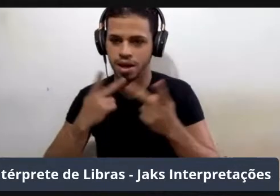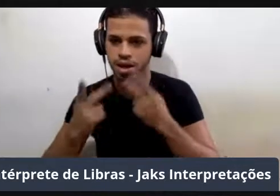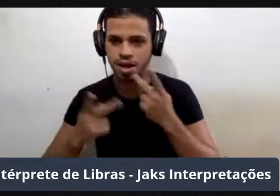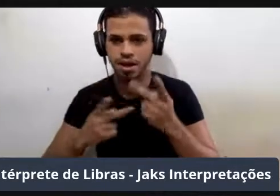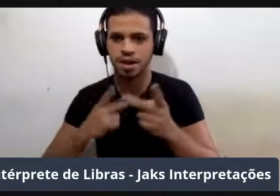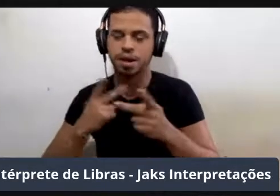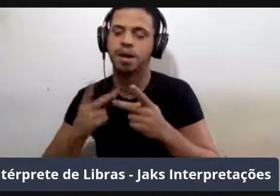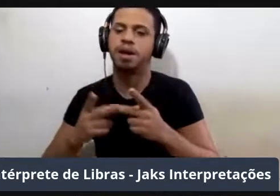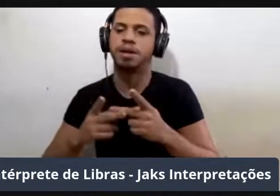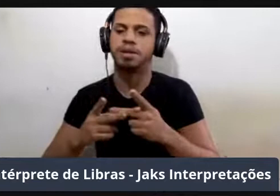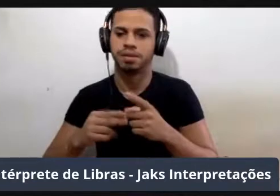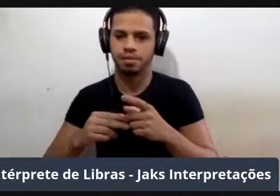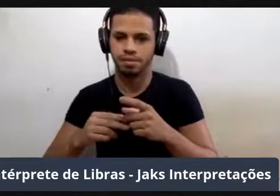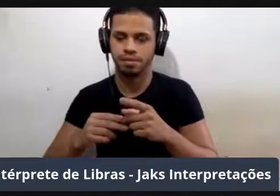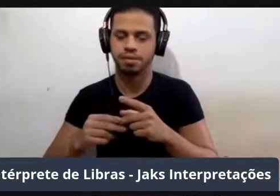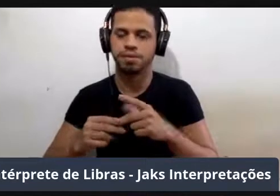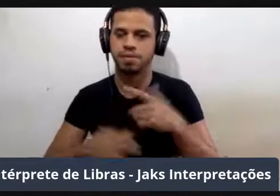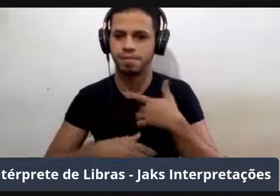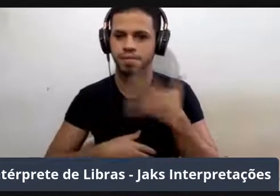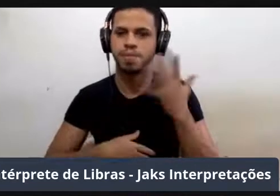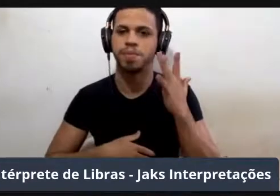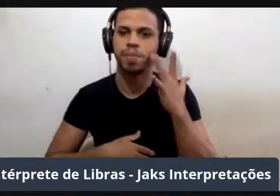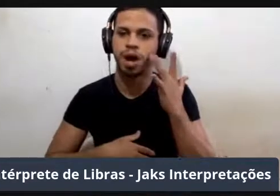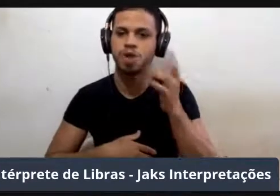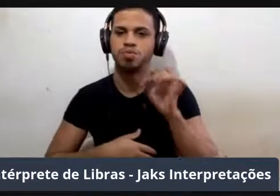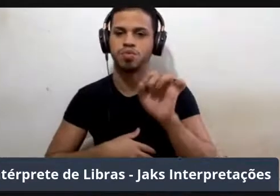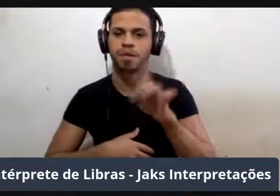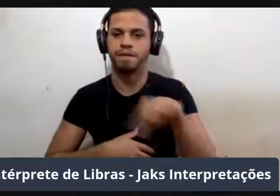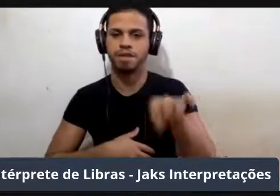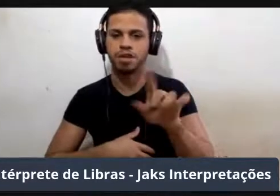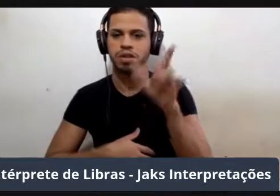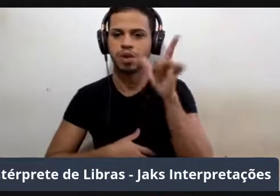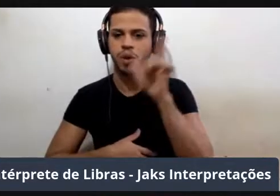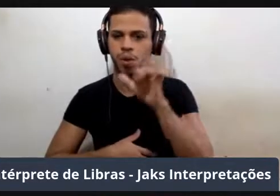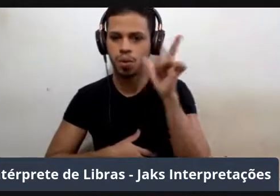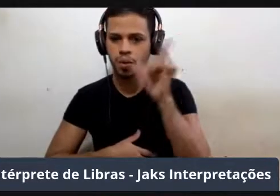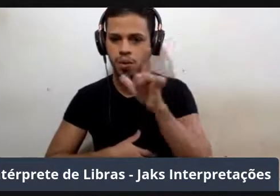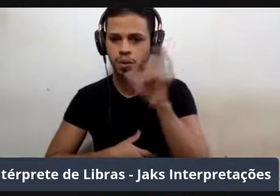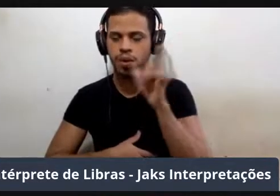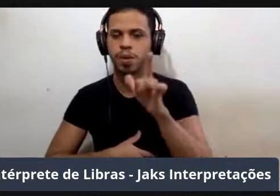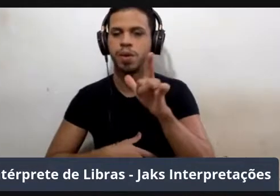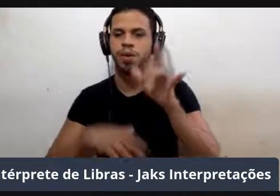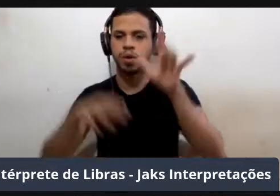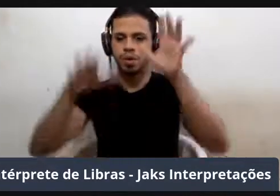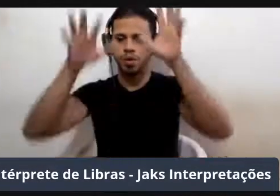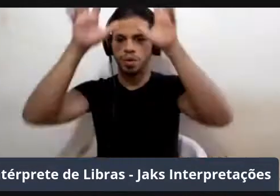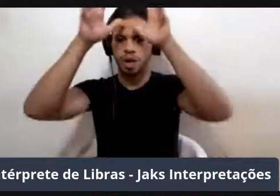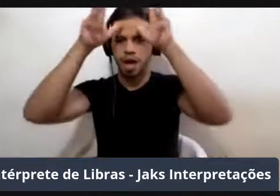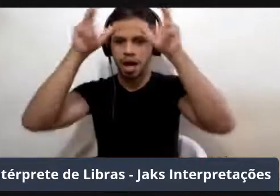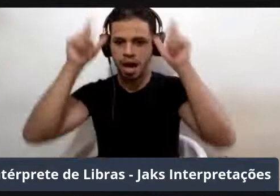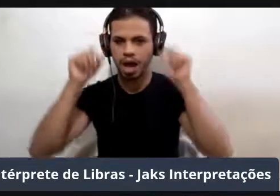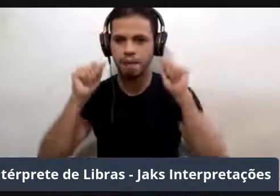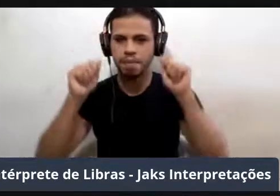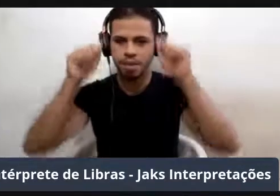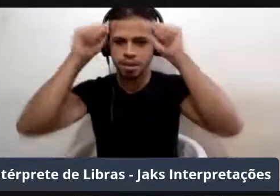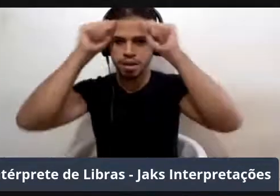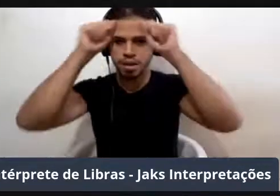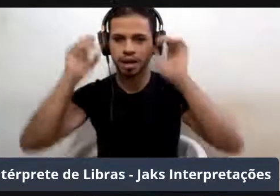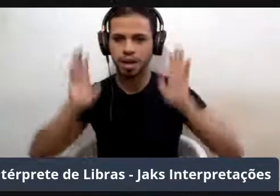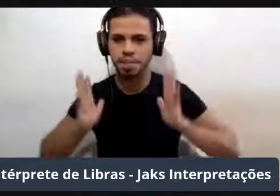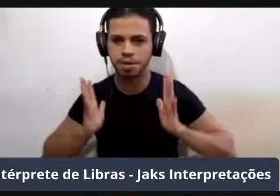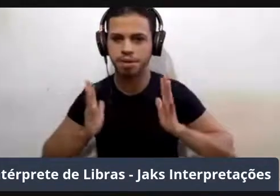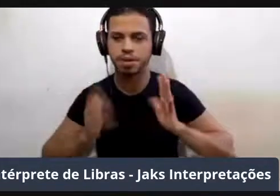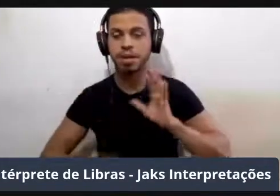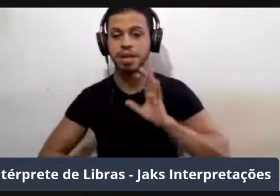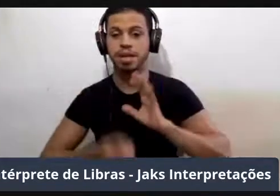eu acho que uma das coisas que vocês conseguiram no Amazonas, depois de criada a associação,